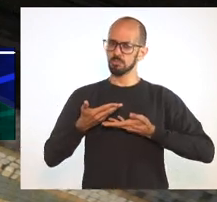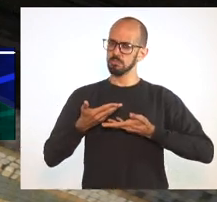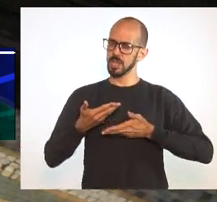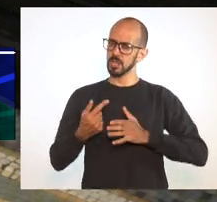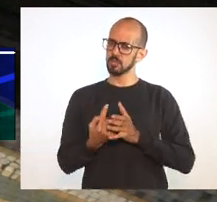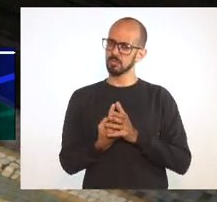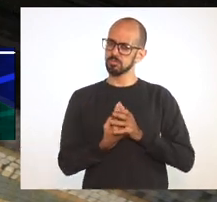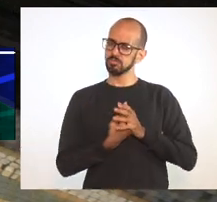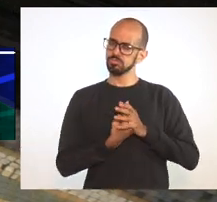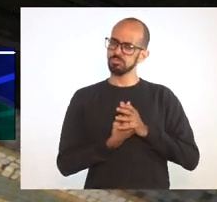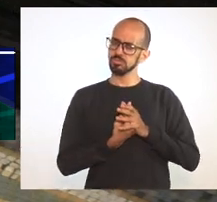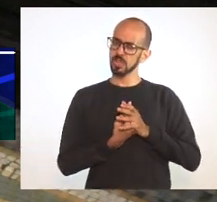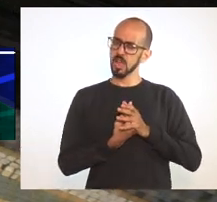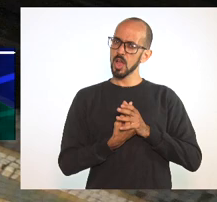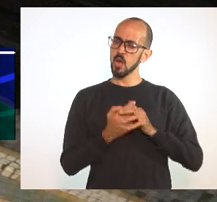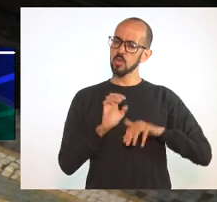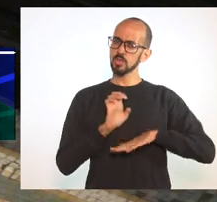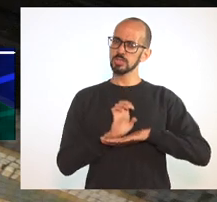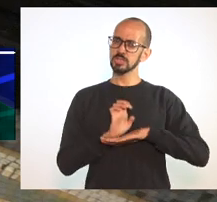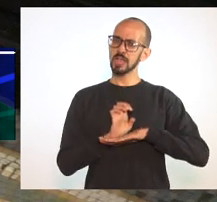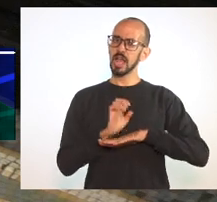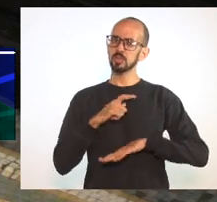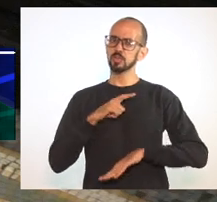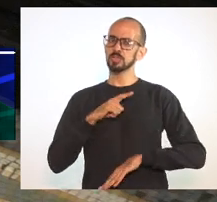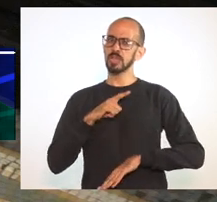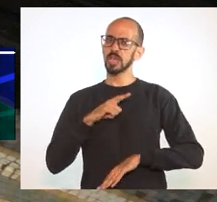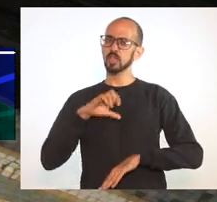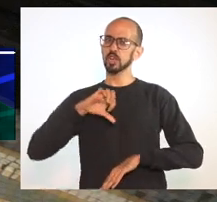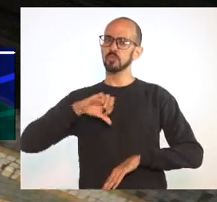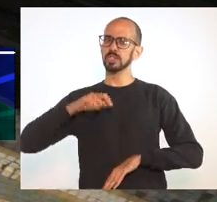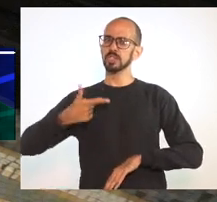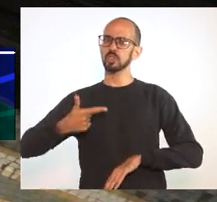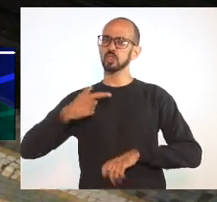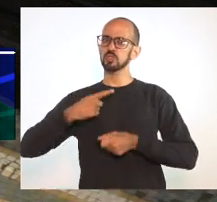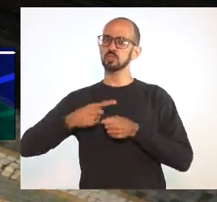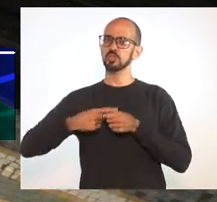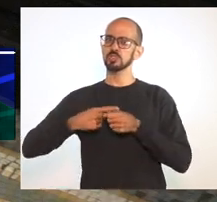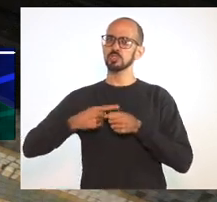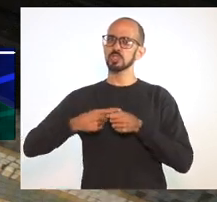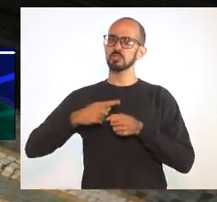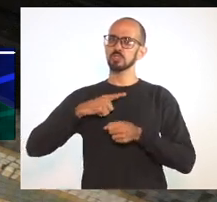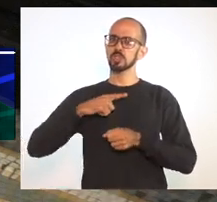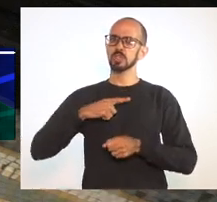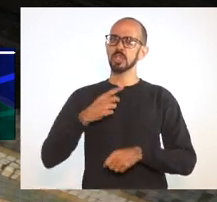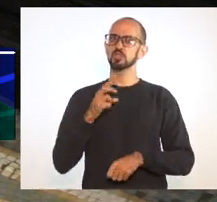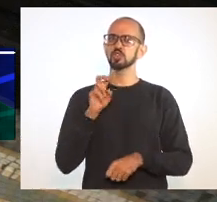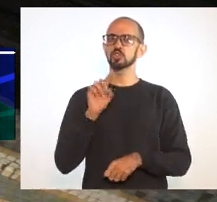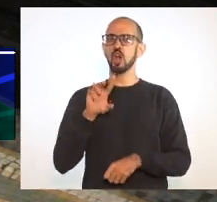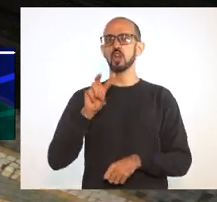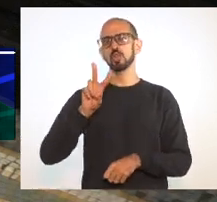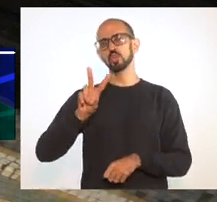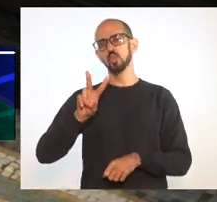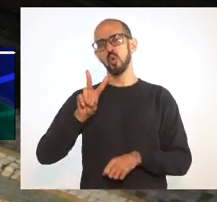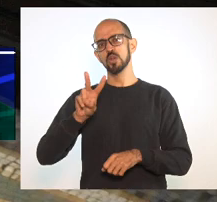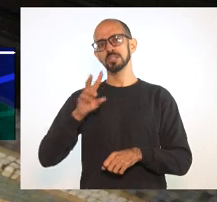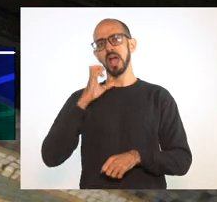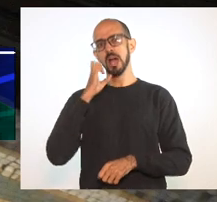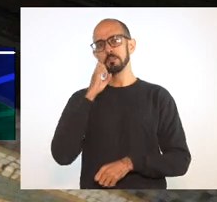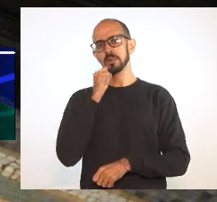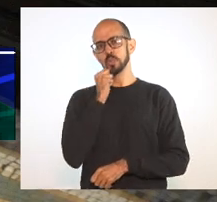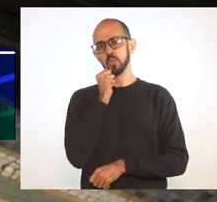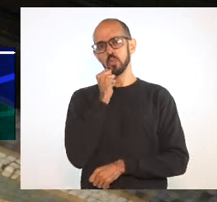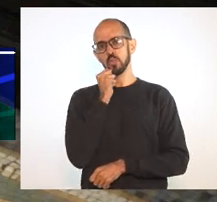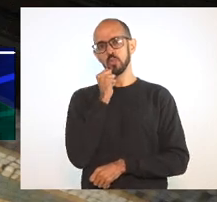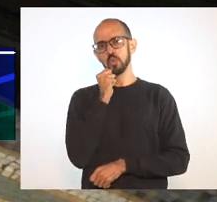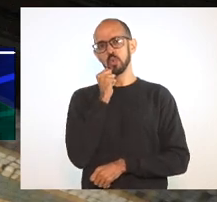Rio de Janeiro, embora tenha 92 municípios, conta apenas com 2 abrigos. Então, mais do que